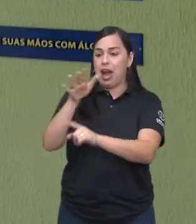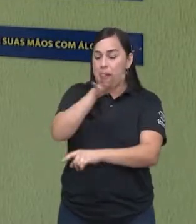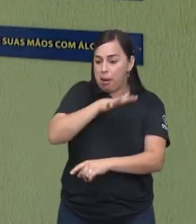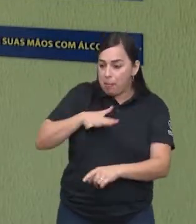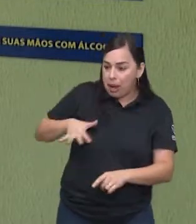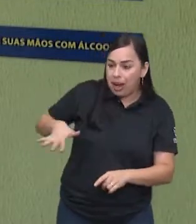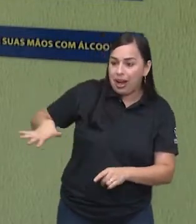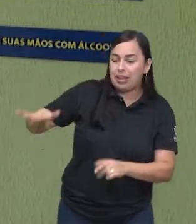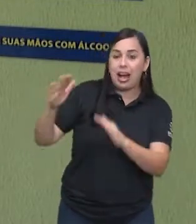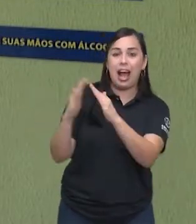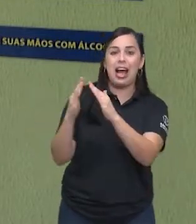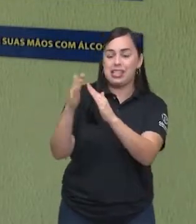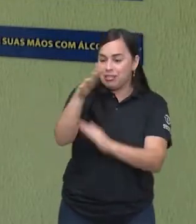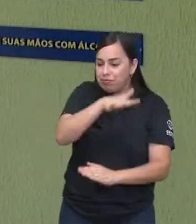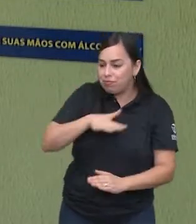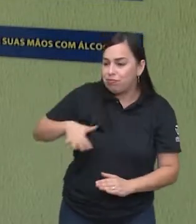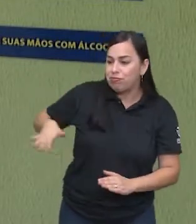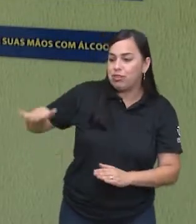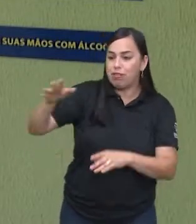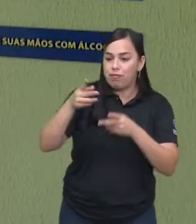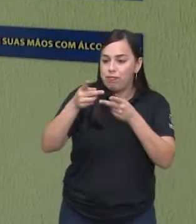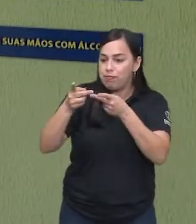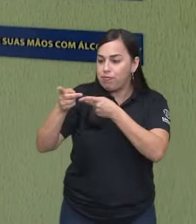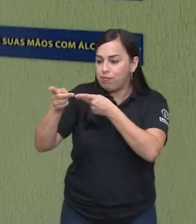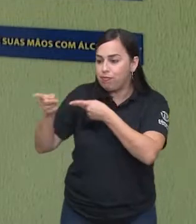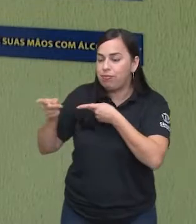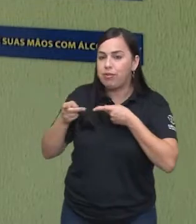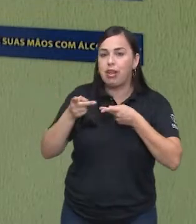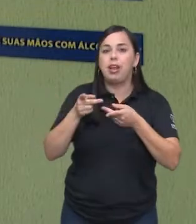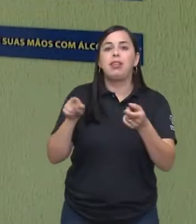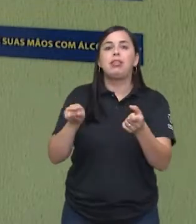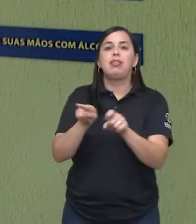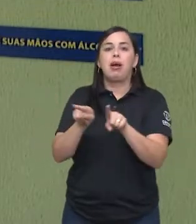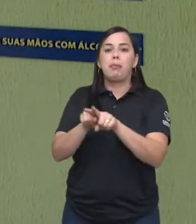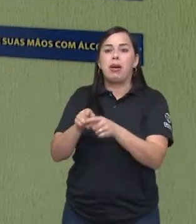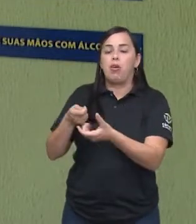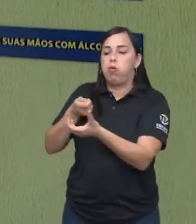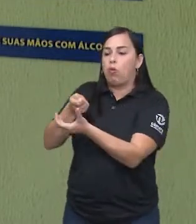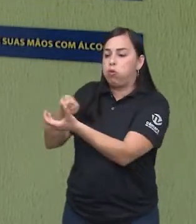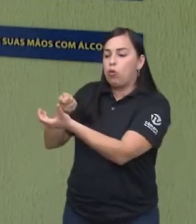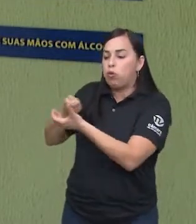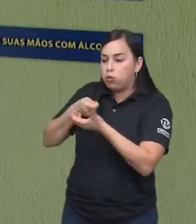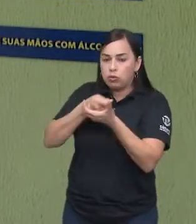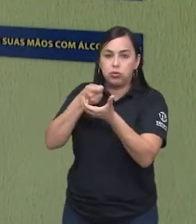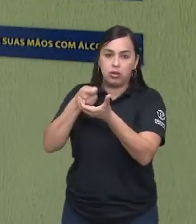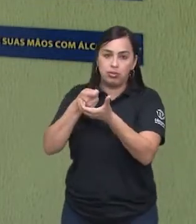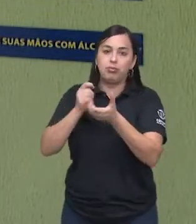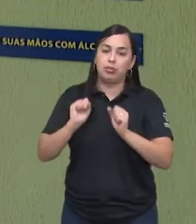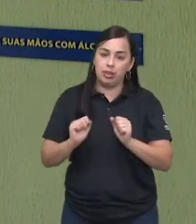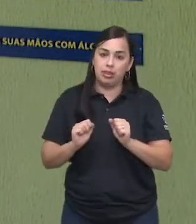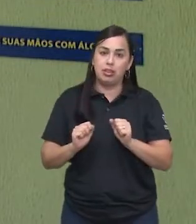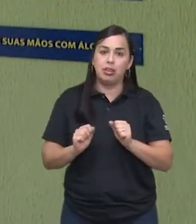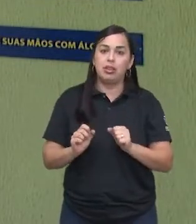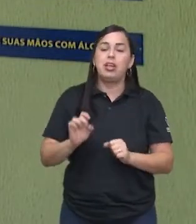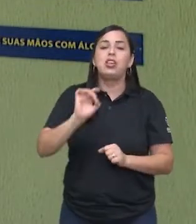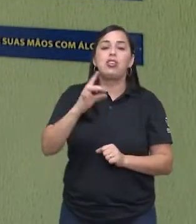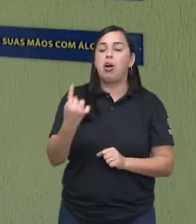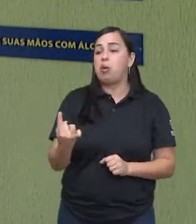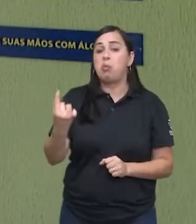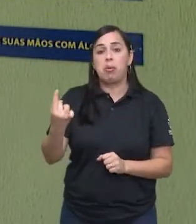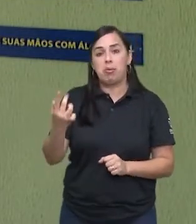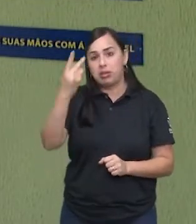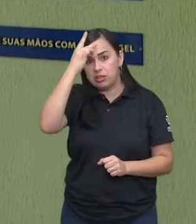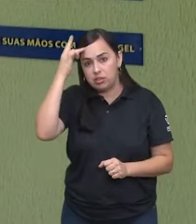150 metros, visitação de todos os imóveis, realização da nebulização em todos os imóveis. Então, ficaria um caso